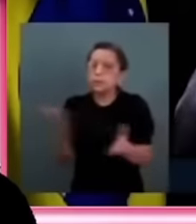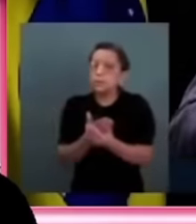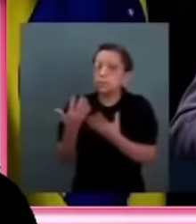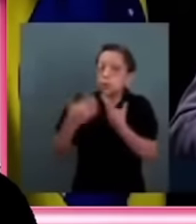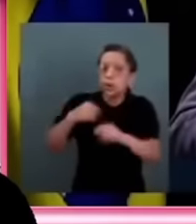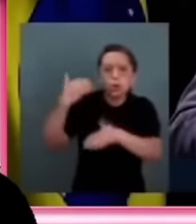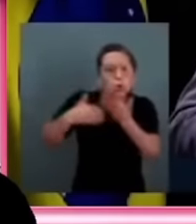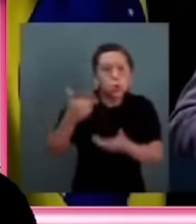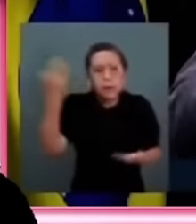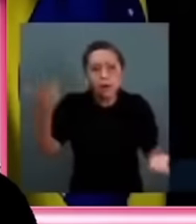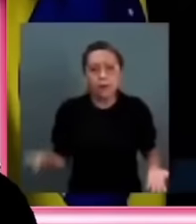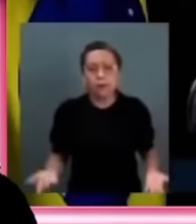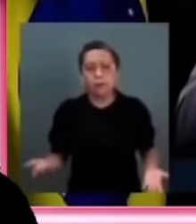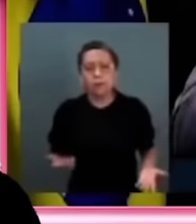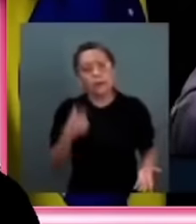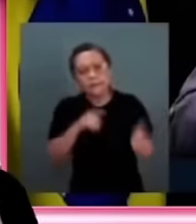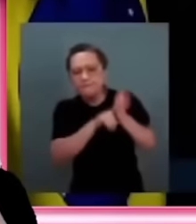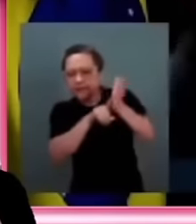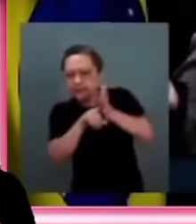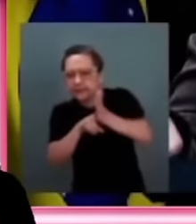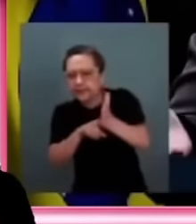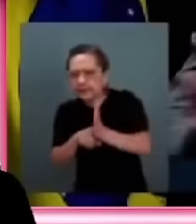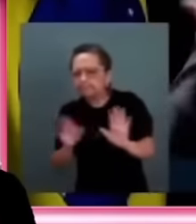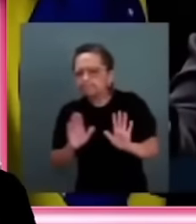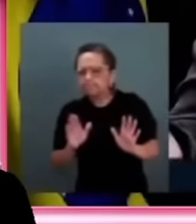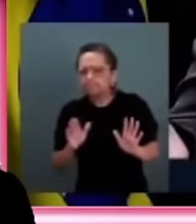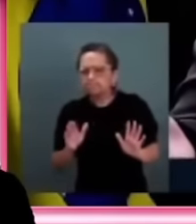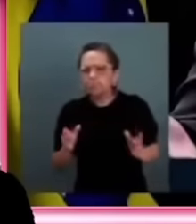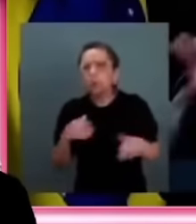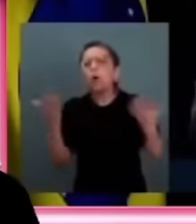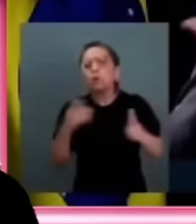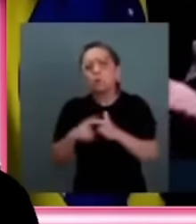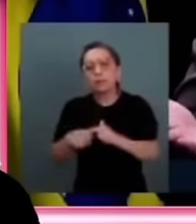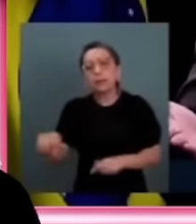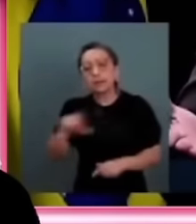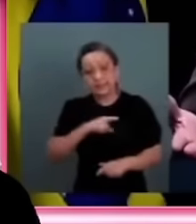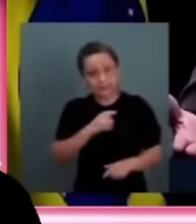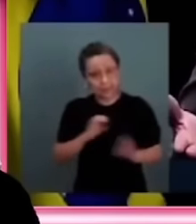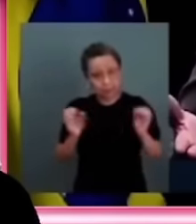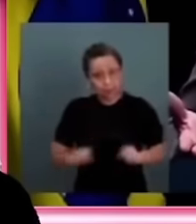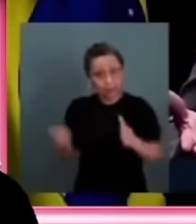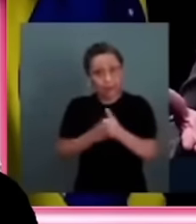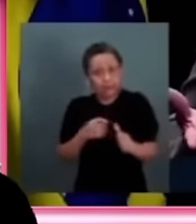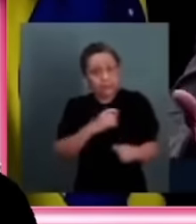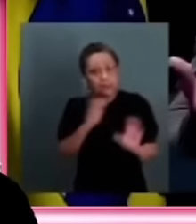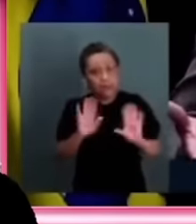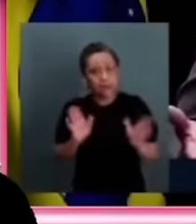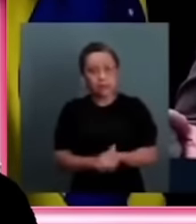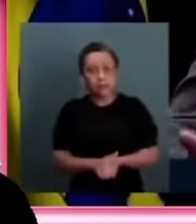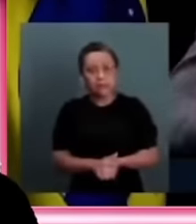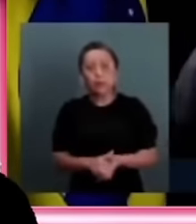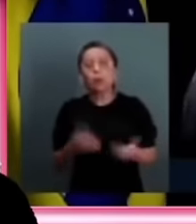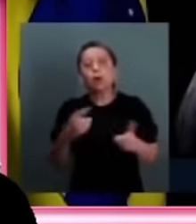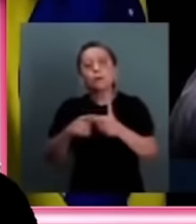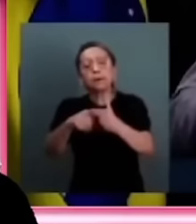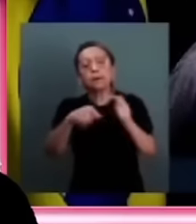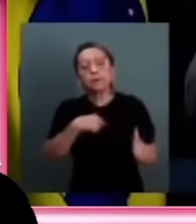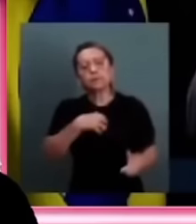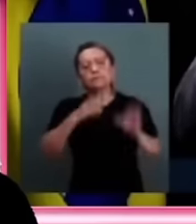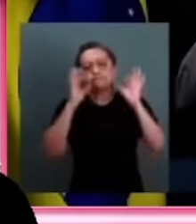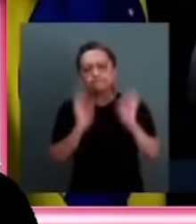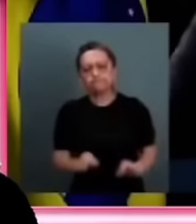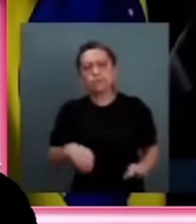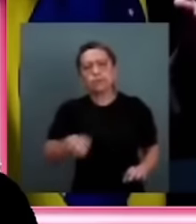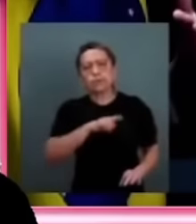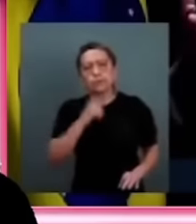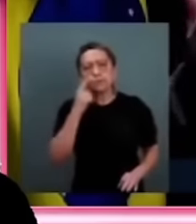processo ento vai investigar não tem nada demais Qual que é o problema Quem não deve não teme Qual que é o problema Eu ainda tenho certeza ainda